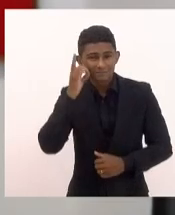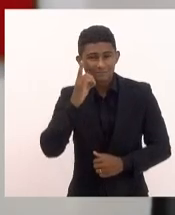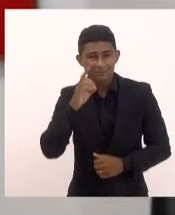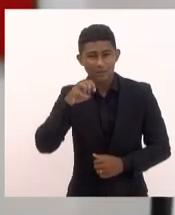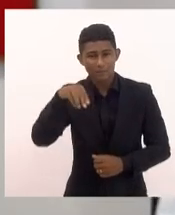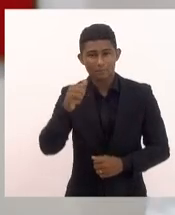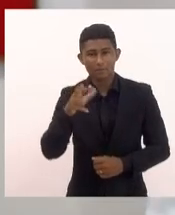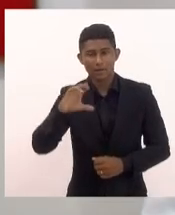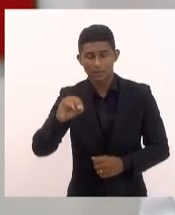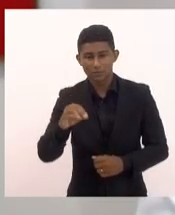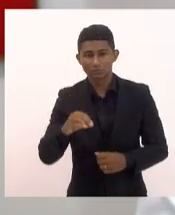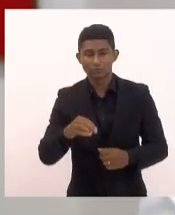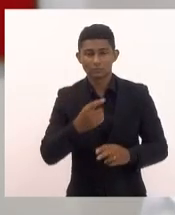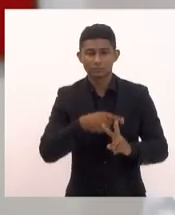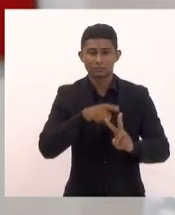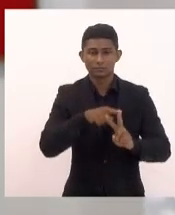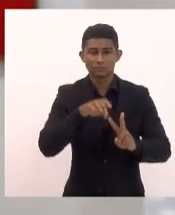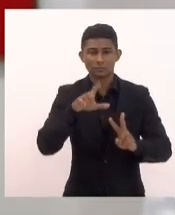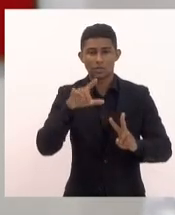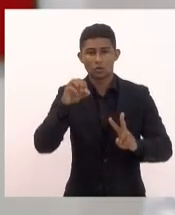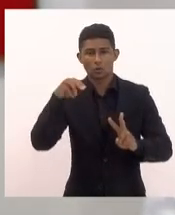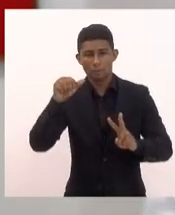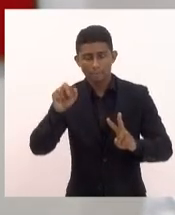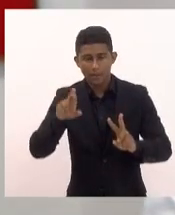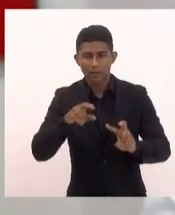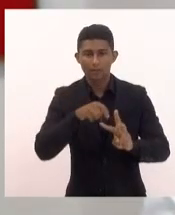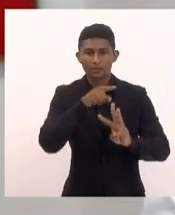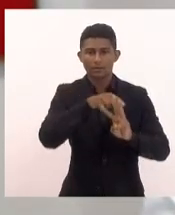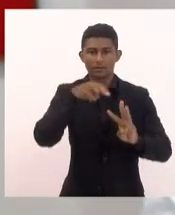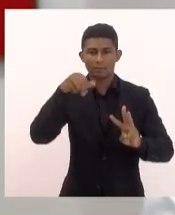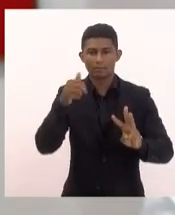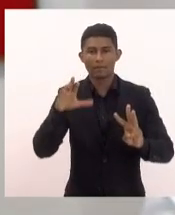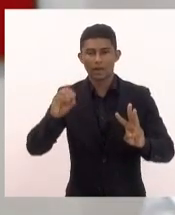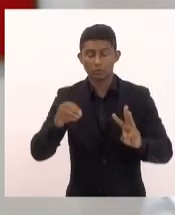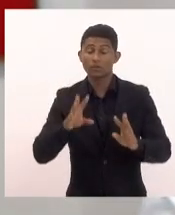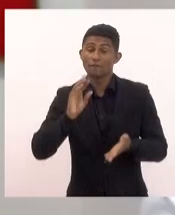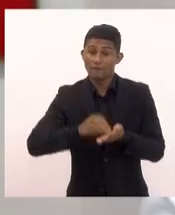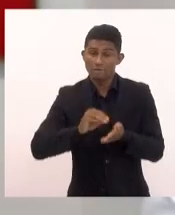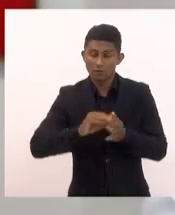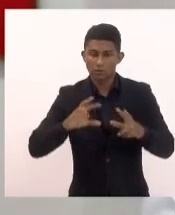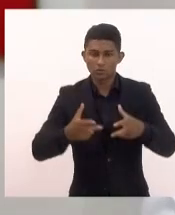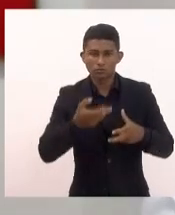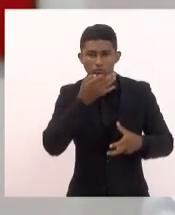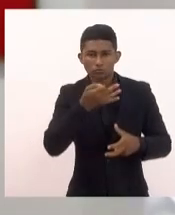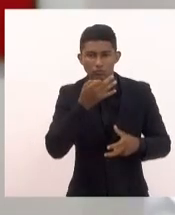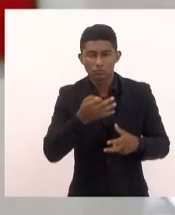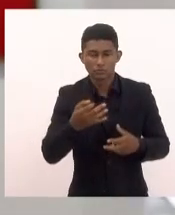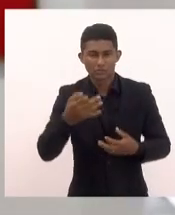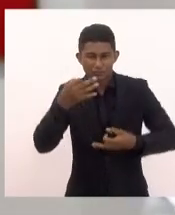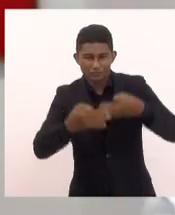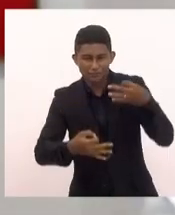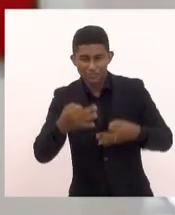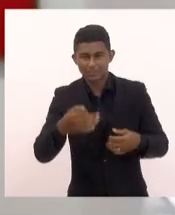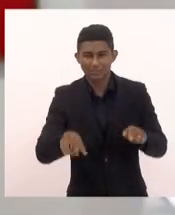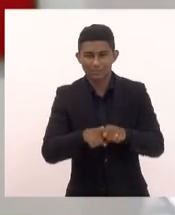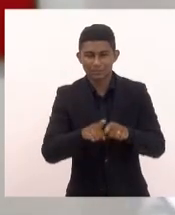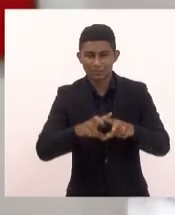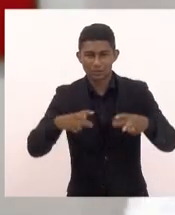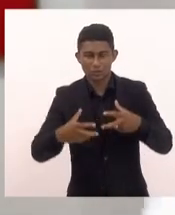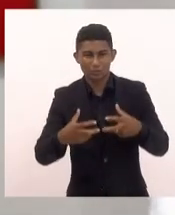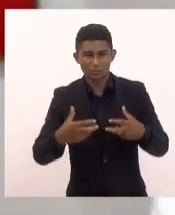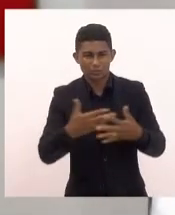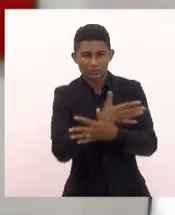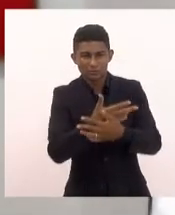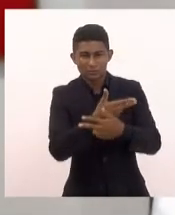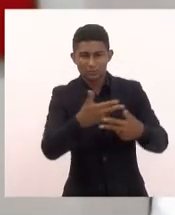Júnior, Nel de Carvalho, Eliomar Coelho e Marcos Mira. Pendente de pareceres das Comissões de Constituição e Justiça, de Assuntos Municipais e Desenvolvimento Regional,